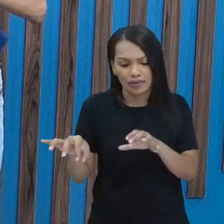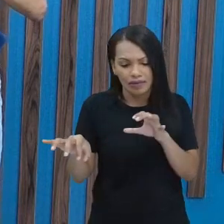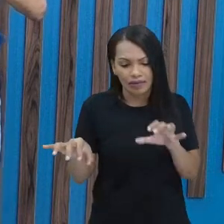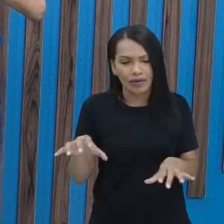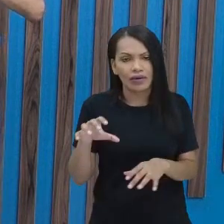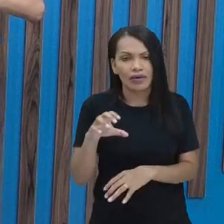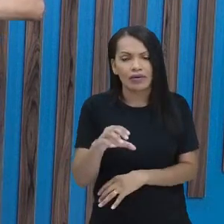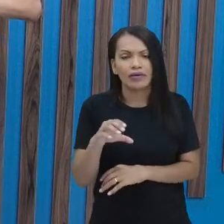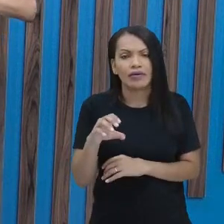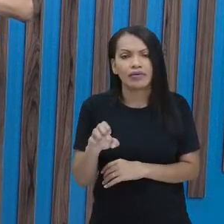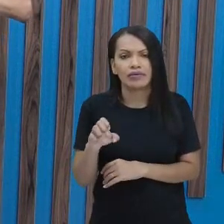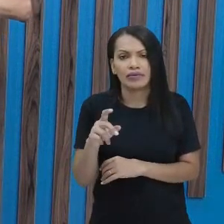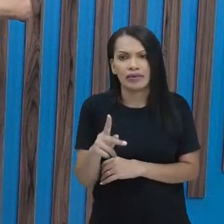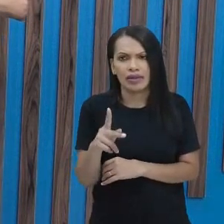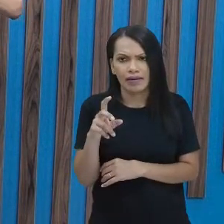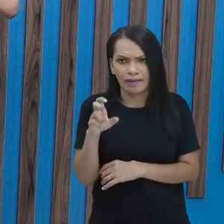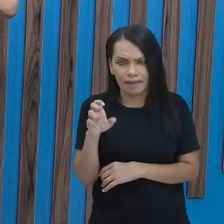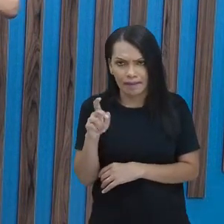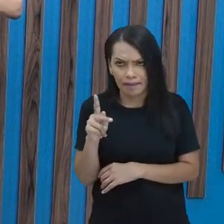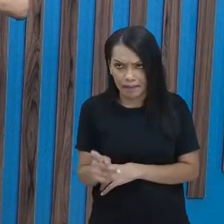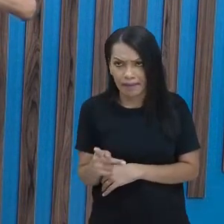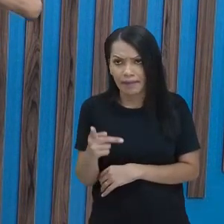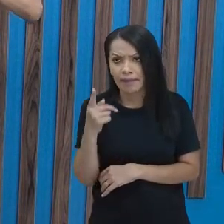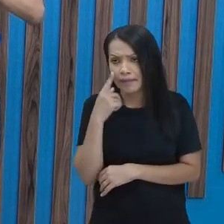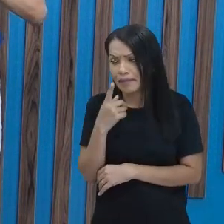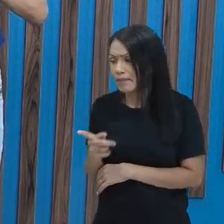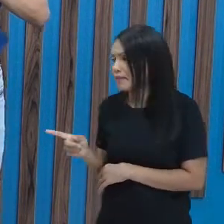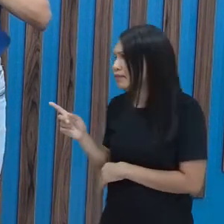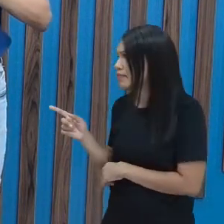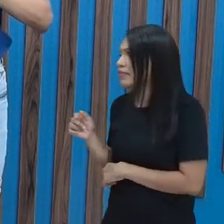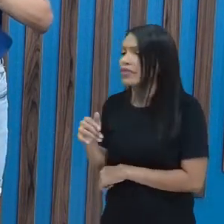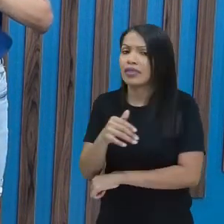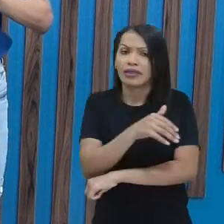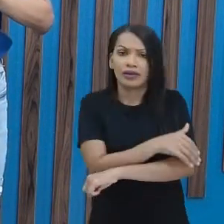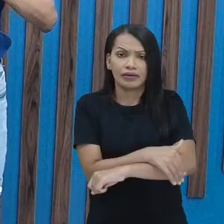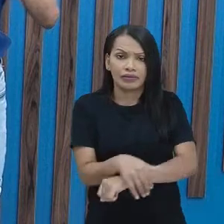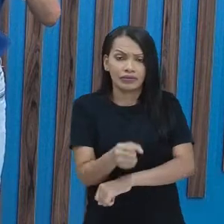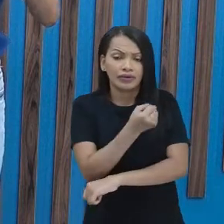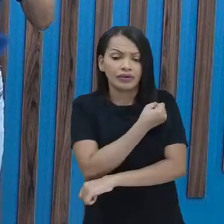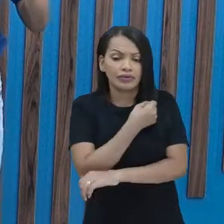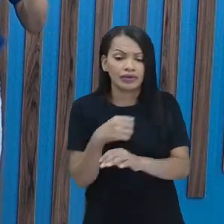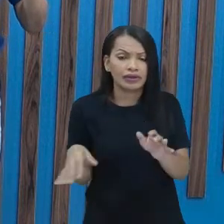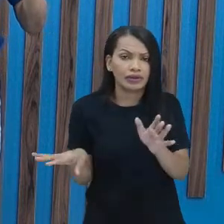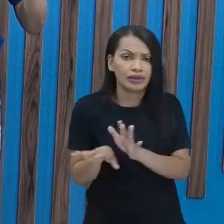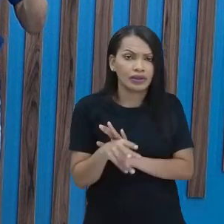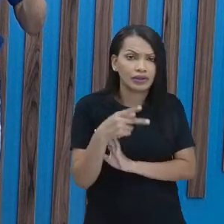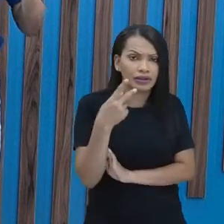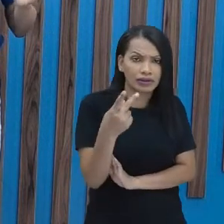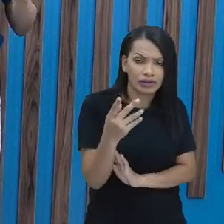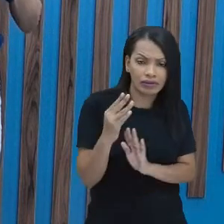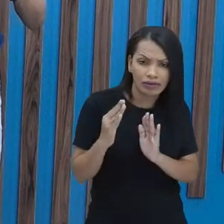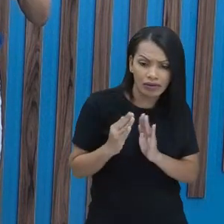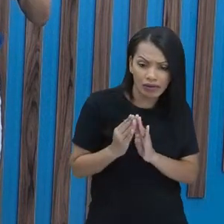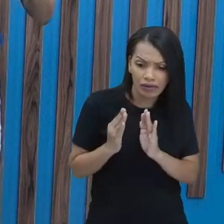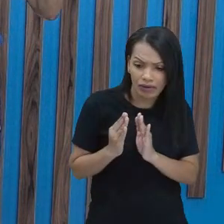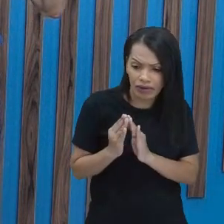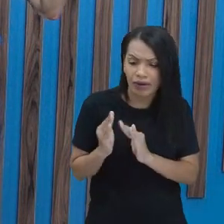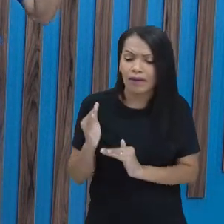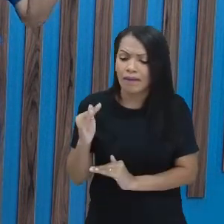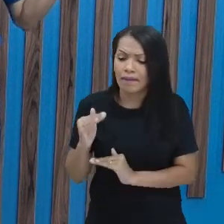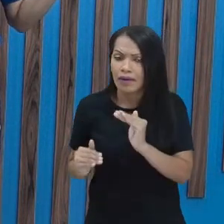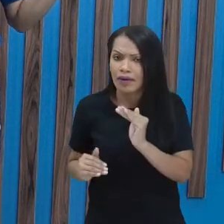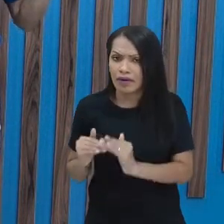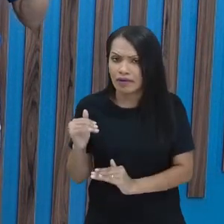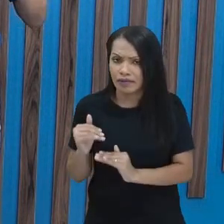tá? Pelo Código de Endereçamento Postal. E vai chegar aí na sua casa, porque cada funcionário do correio vai para um